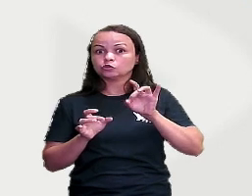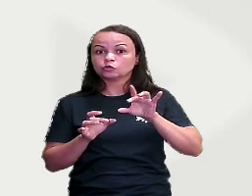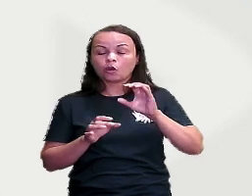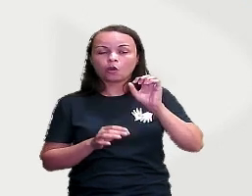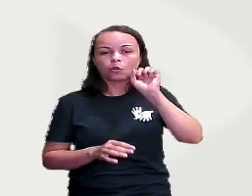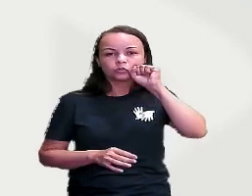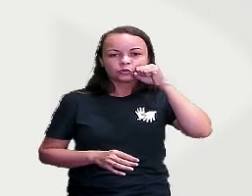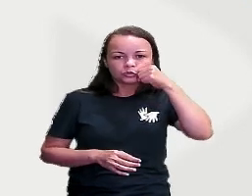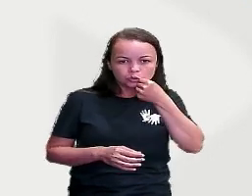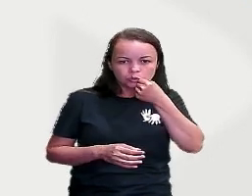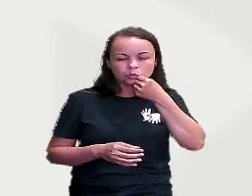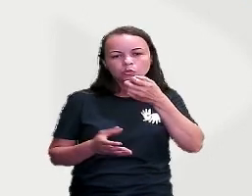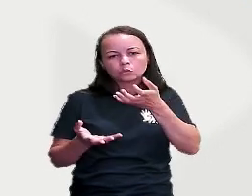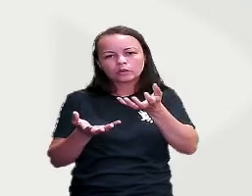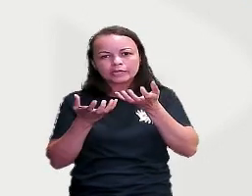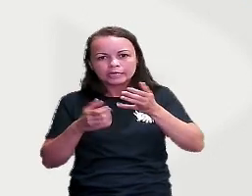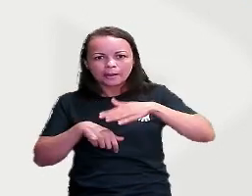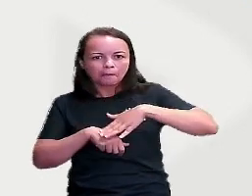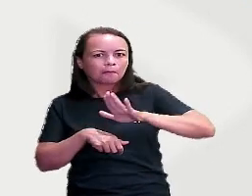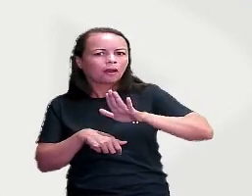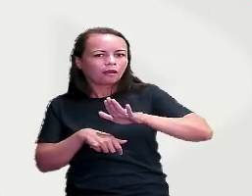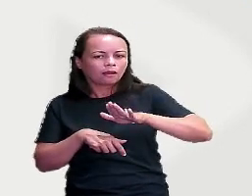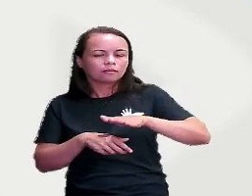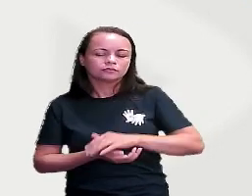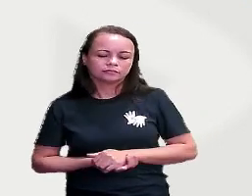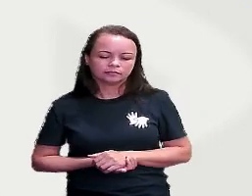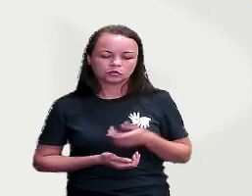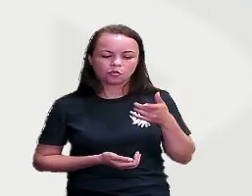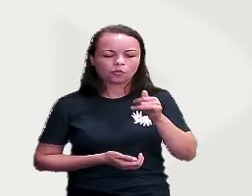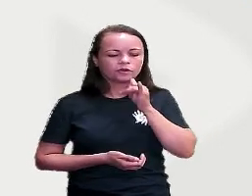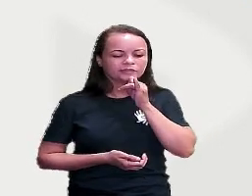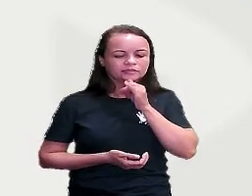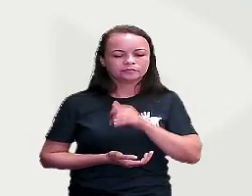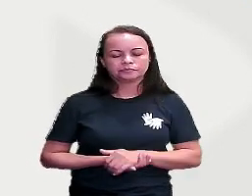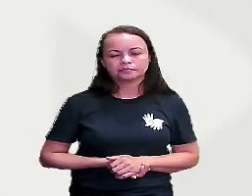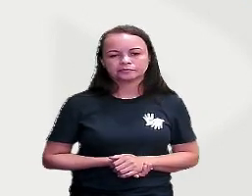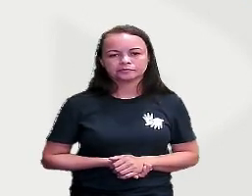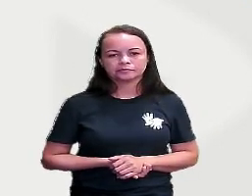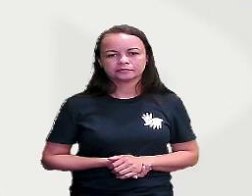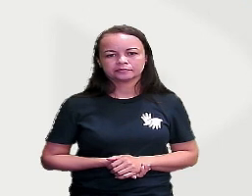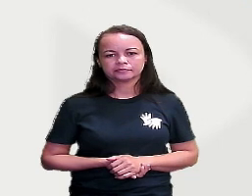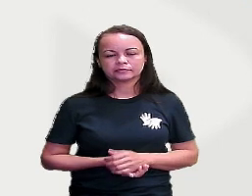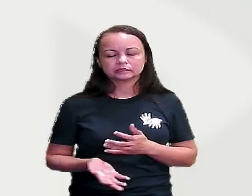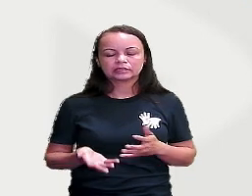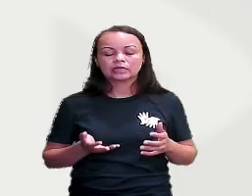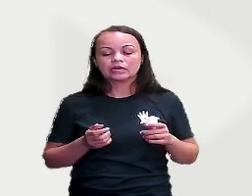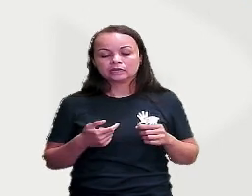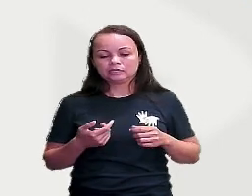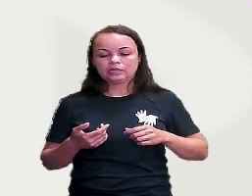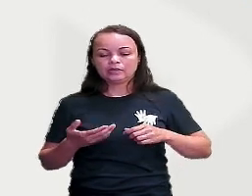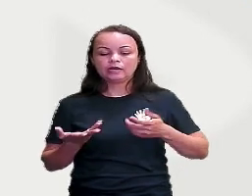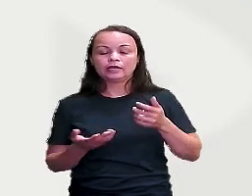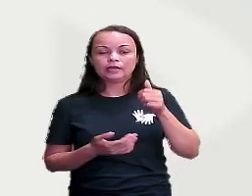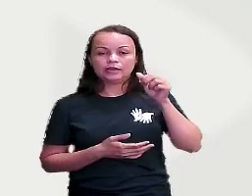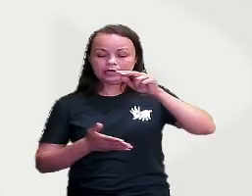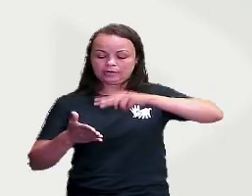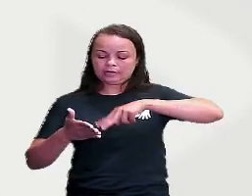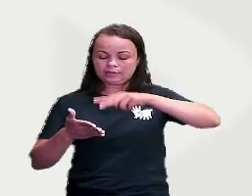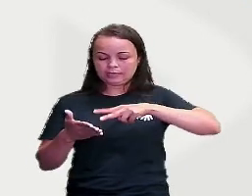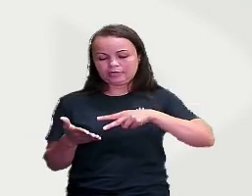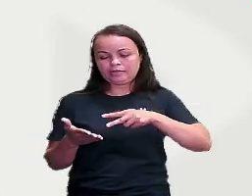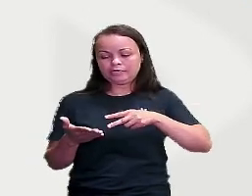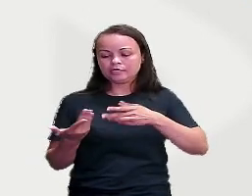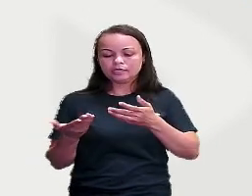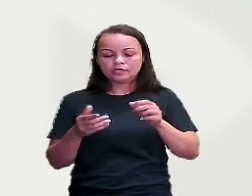da garrafa e ainda queria mais. Outro exemplo. Li Machado de Assis pela primeira vez aos